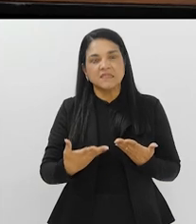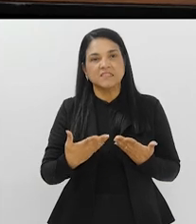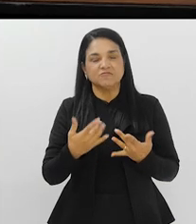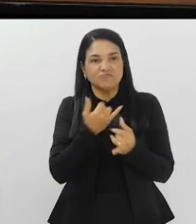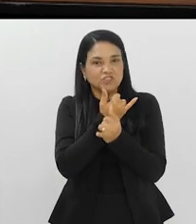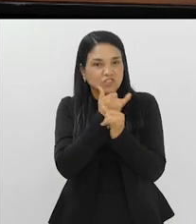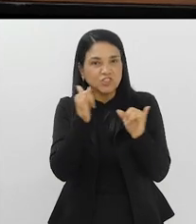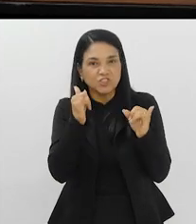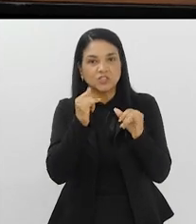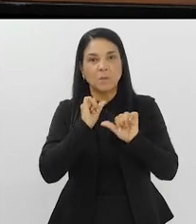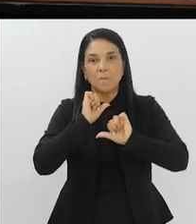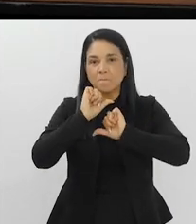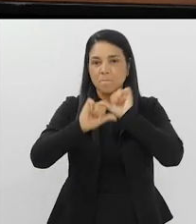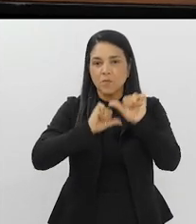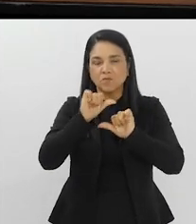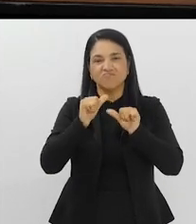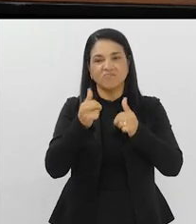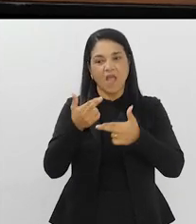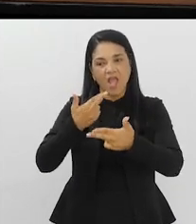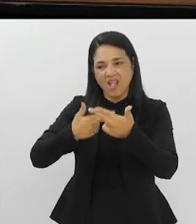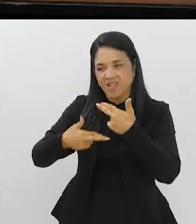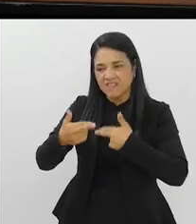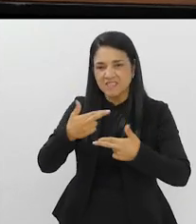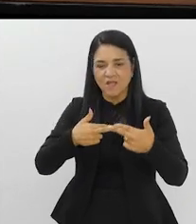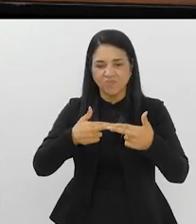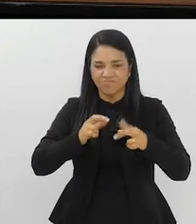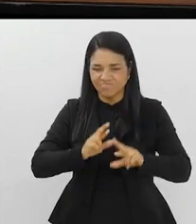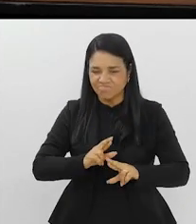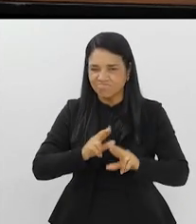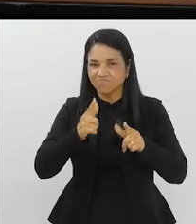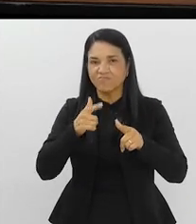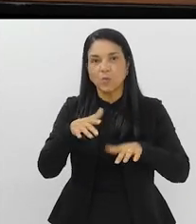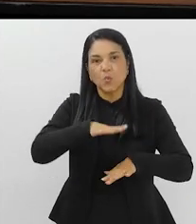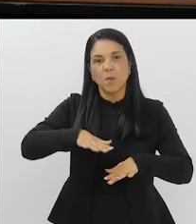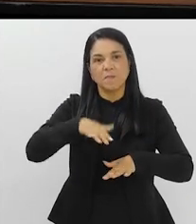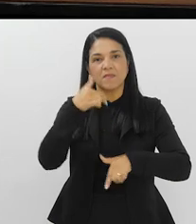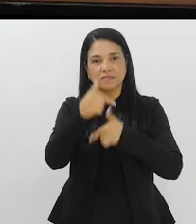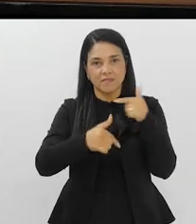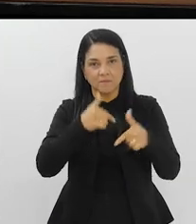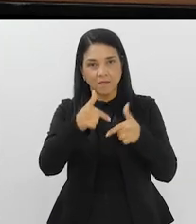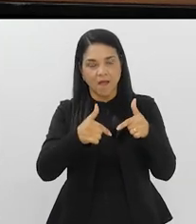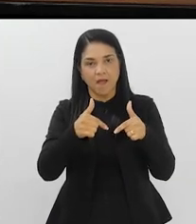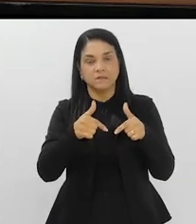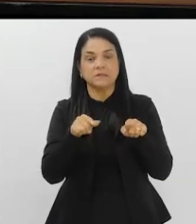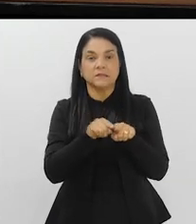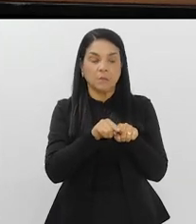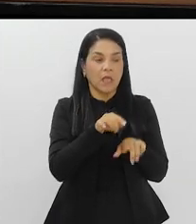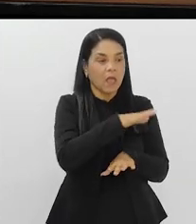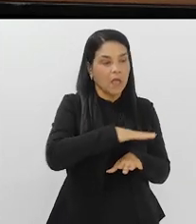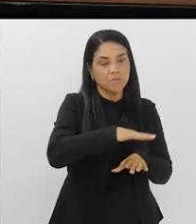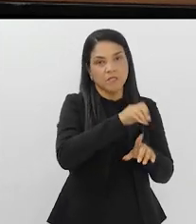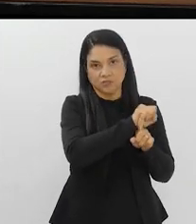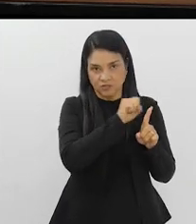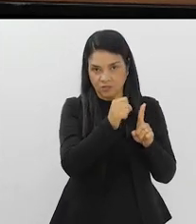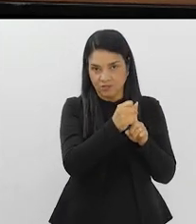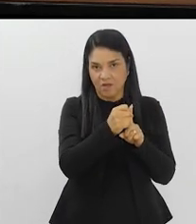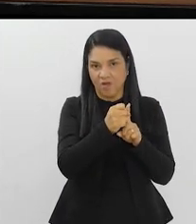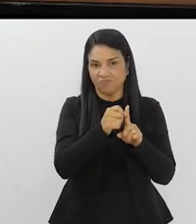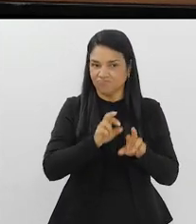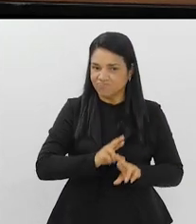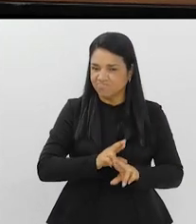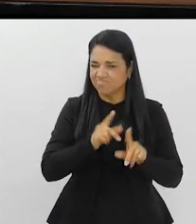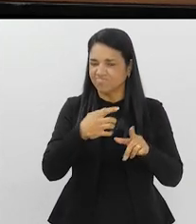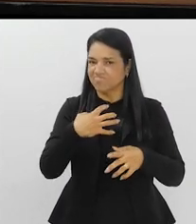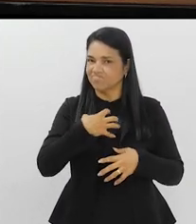energia, modificação no relacionamento das pessoas, no ambiente de trabalho, mas também nos ambientes sociais. Isso